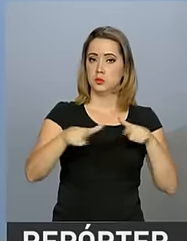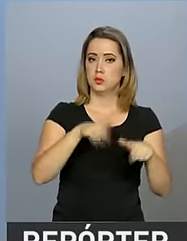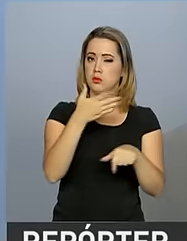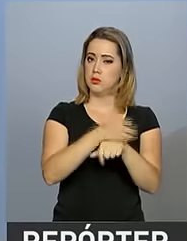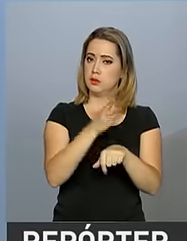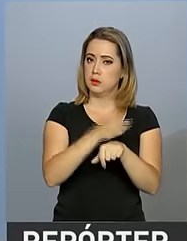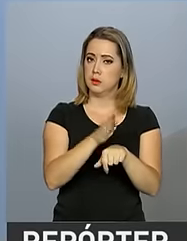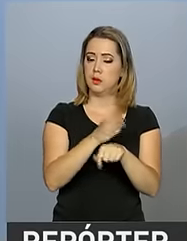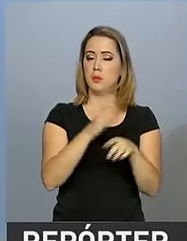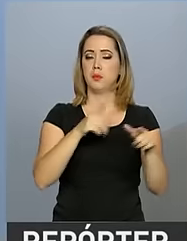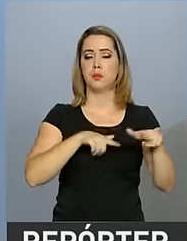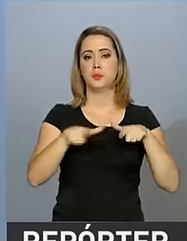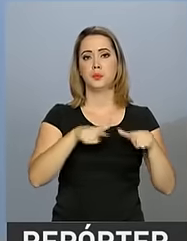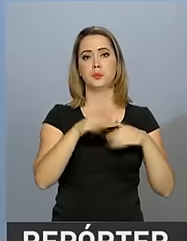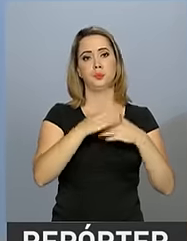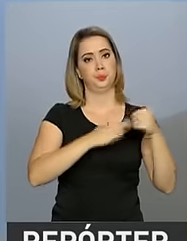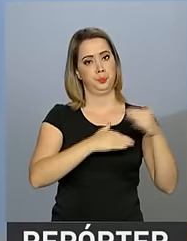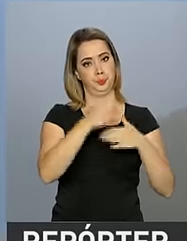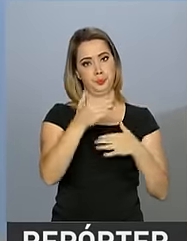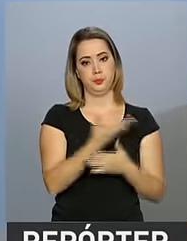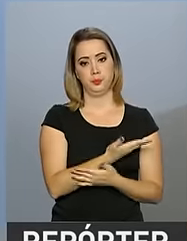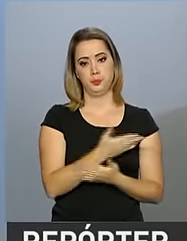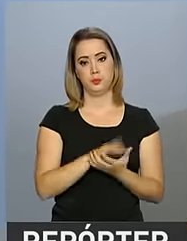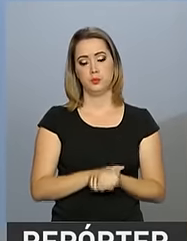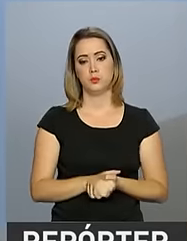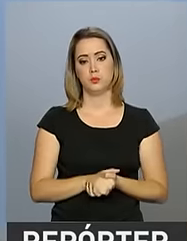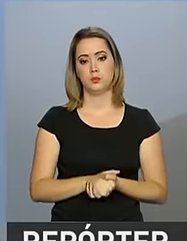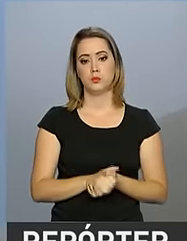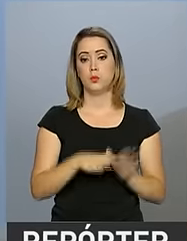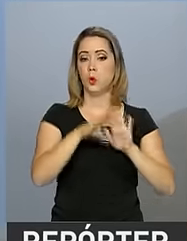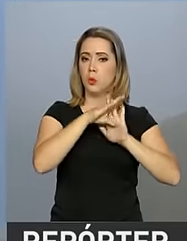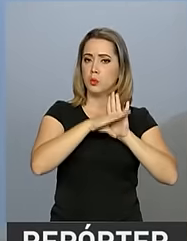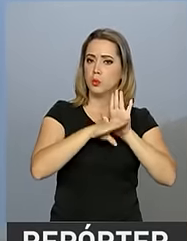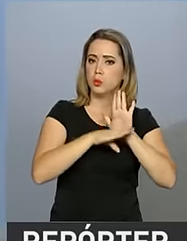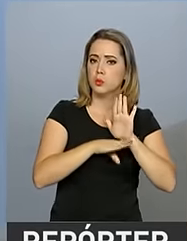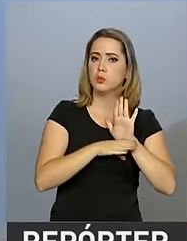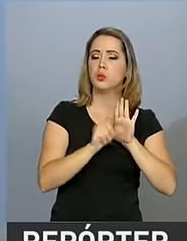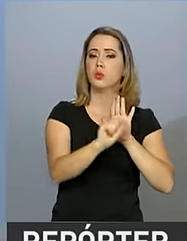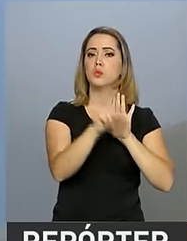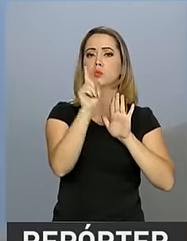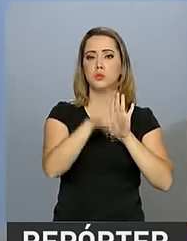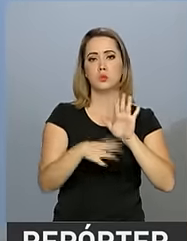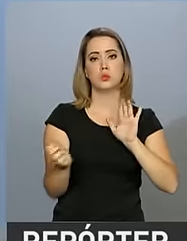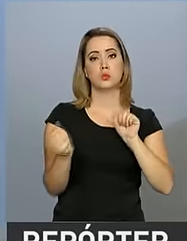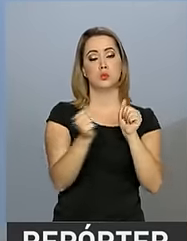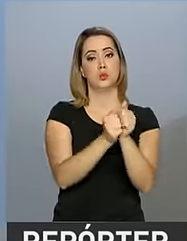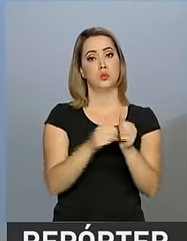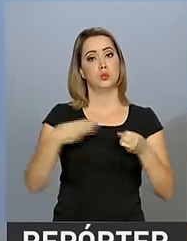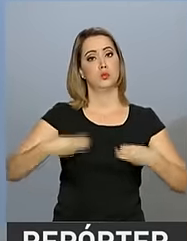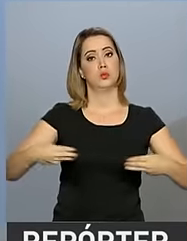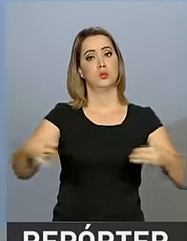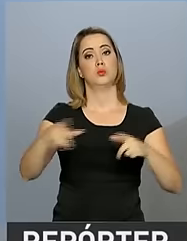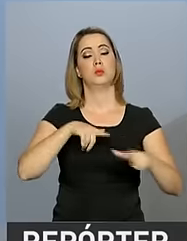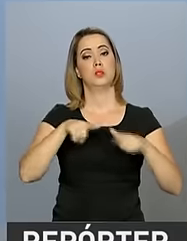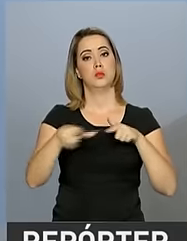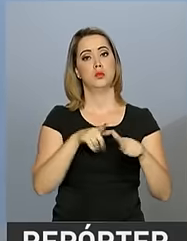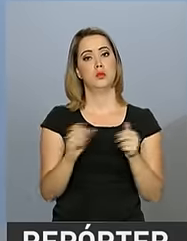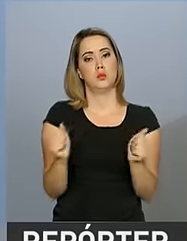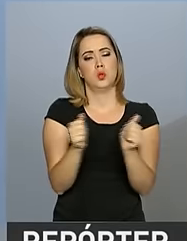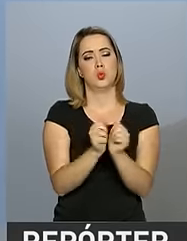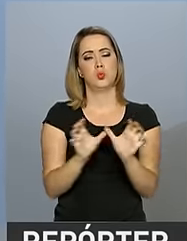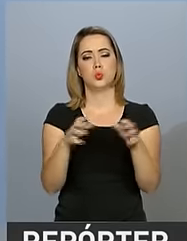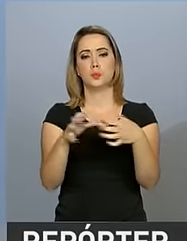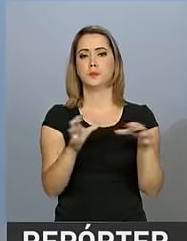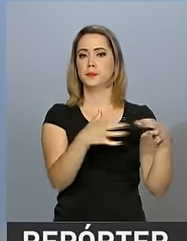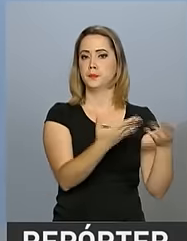profissional. O projeto Aprendiz na Medida é uma iniciativa do Ministério do Trabalho, em parceria com uma gama de atores que estão